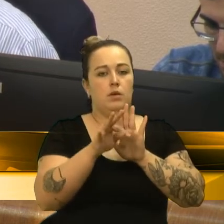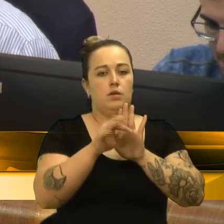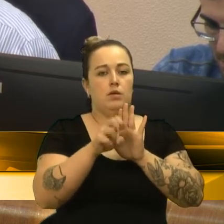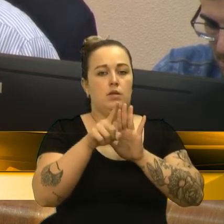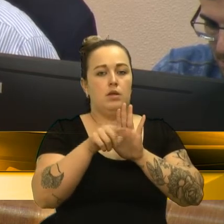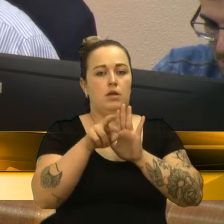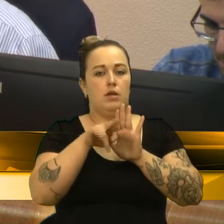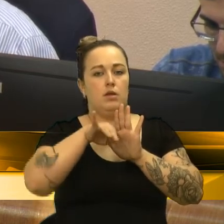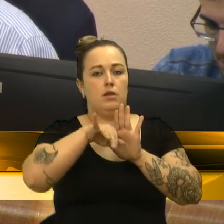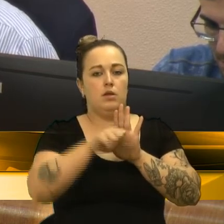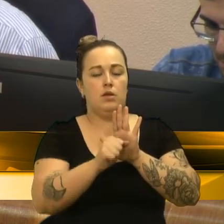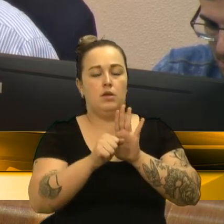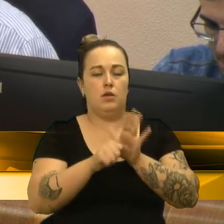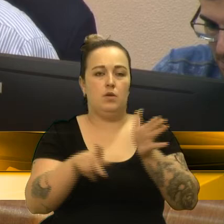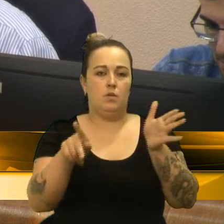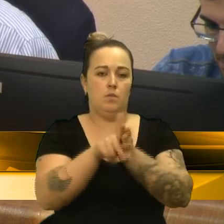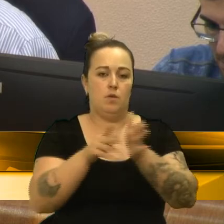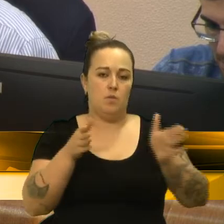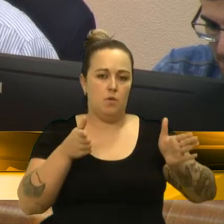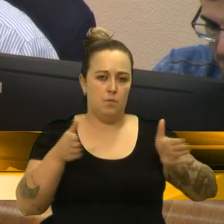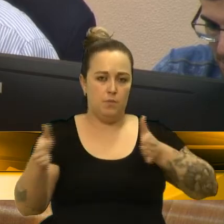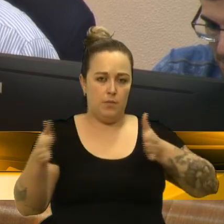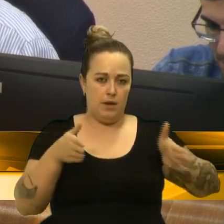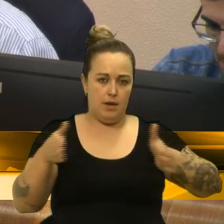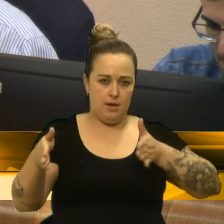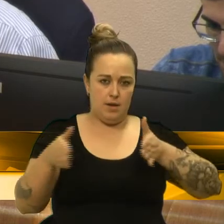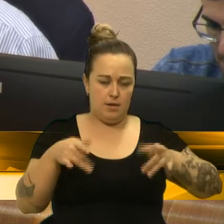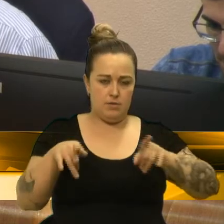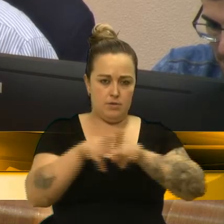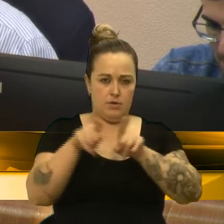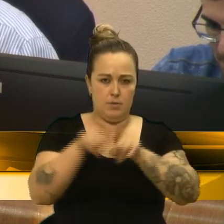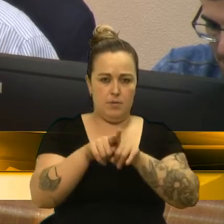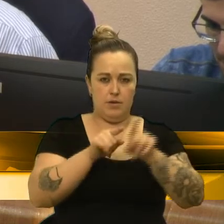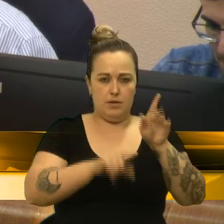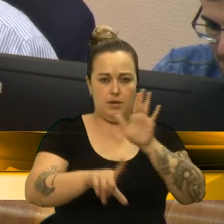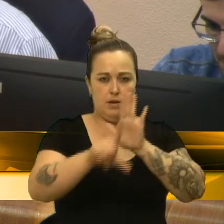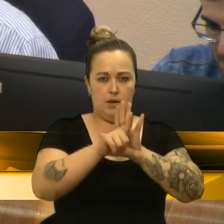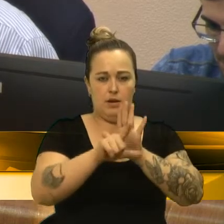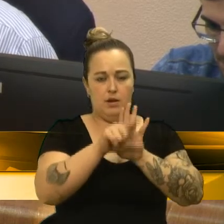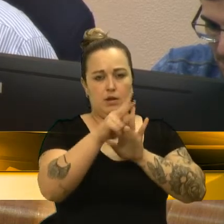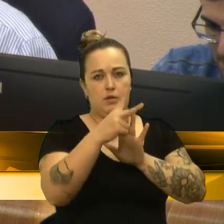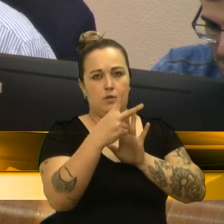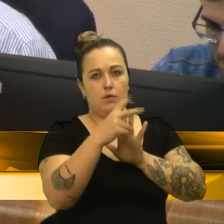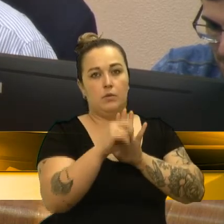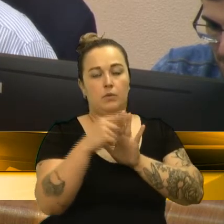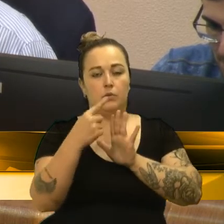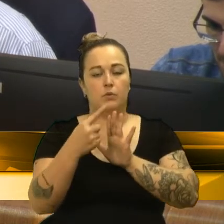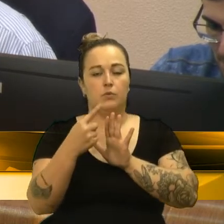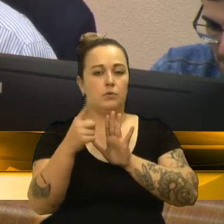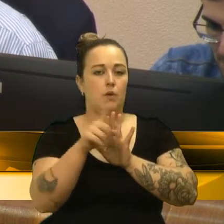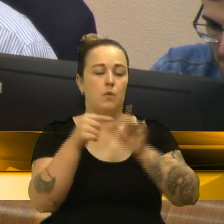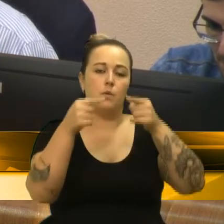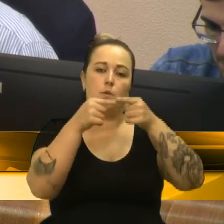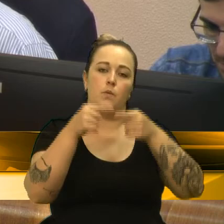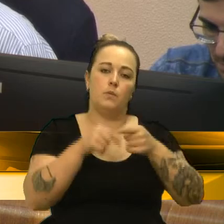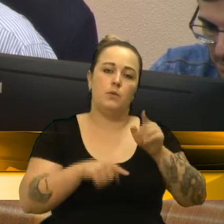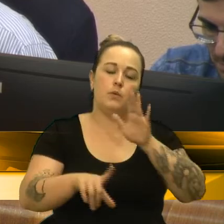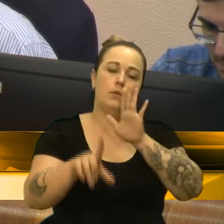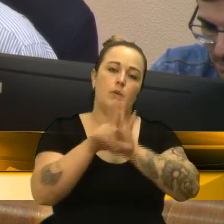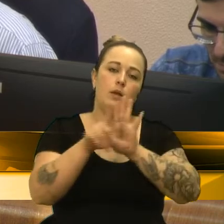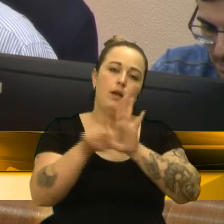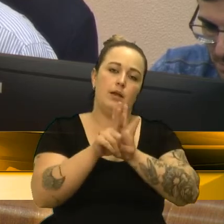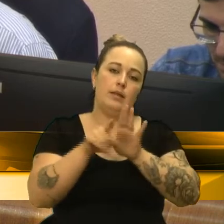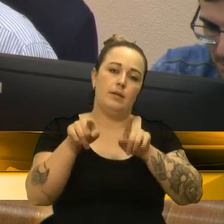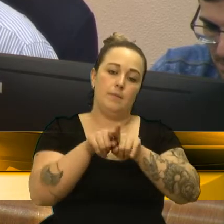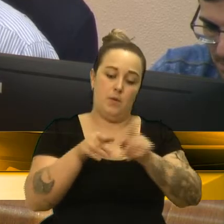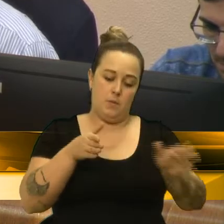nítido que o prazo previsto no artigo 5º, inciso 2º do Decreto-Lei 201/67 é impróprio, como, aliás, são impróprios os prazos